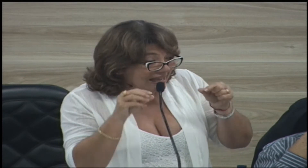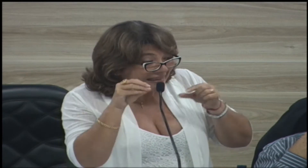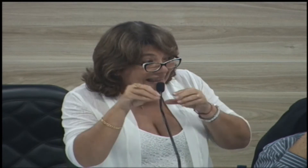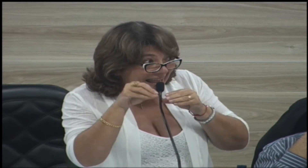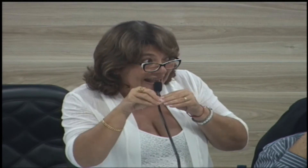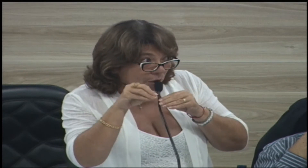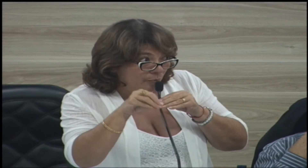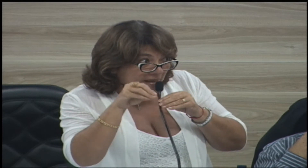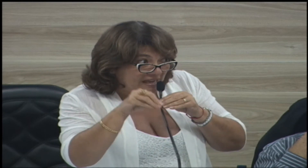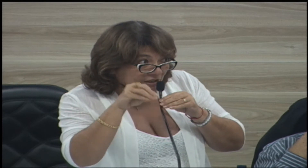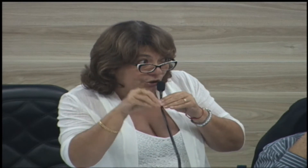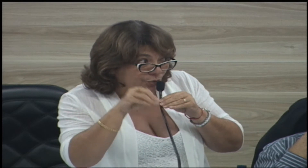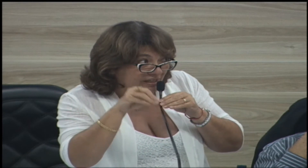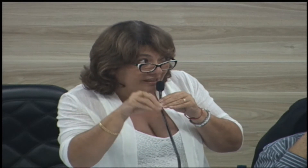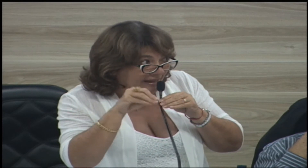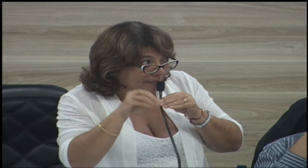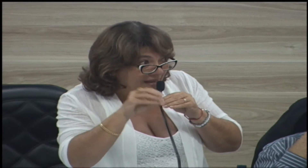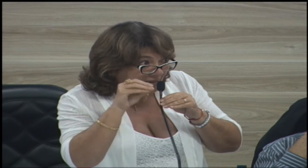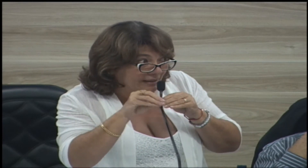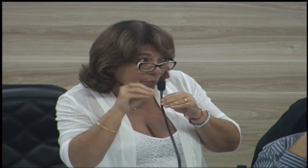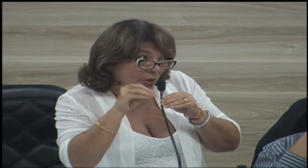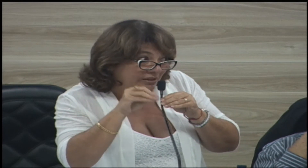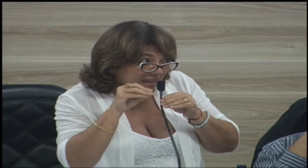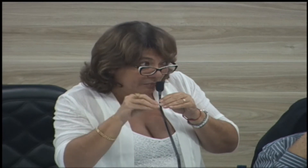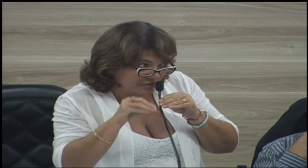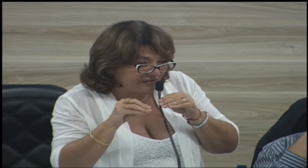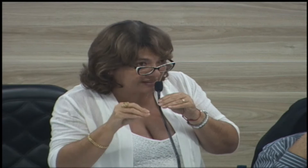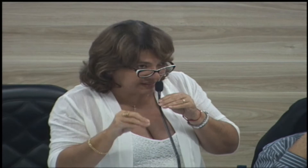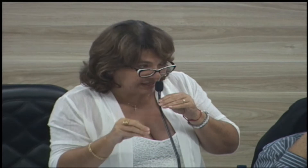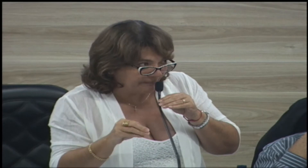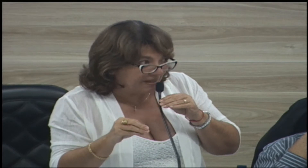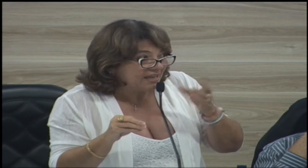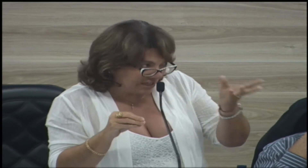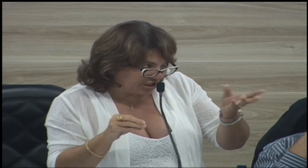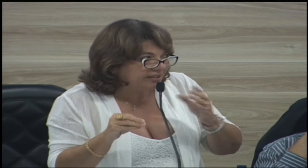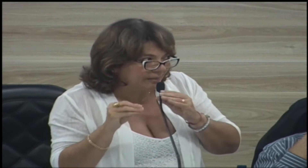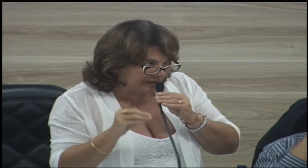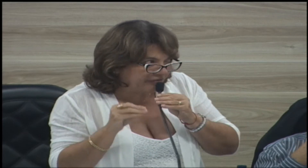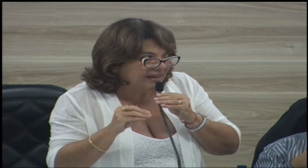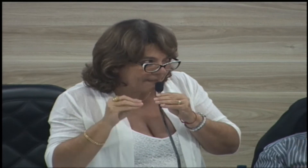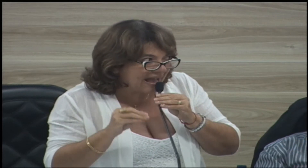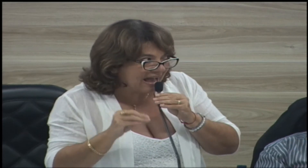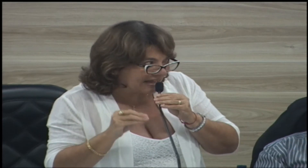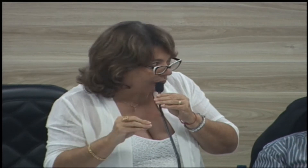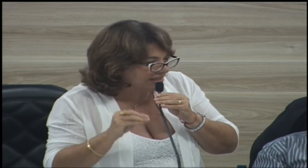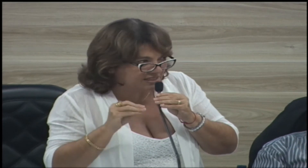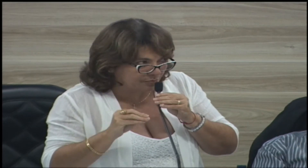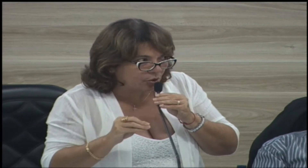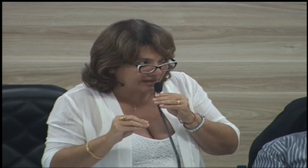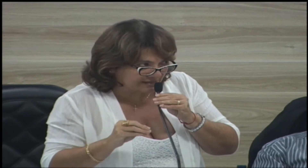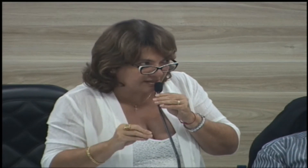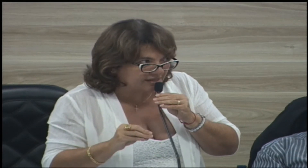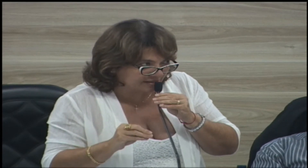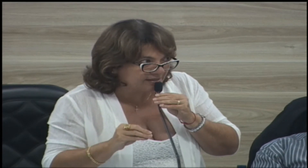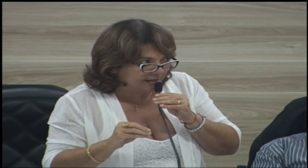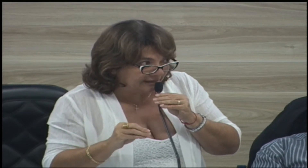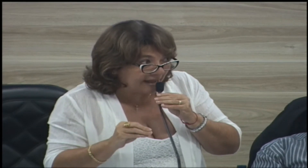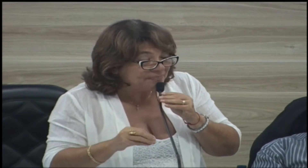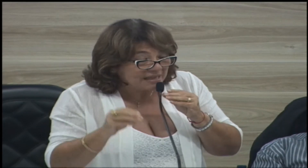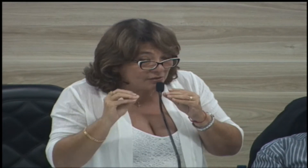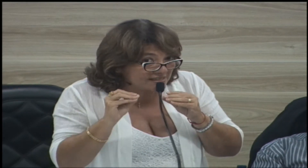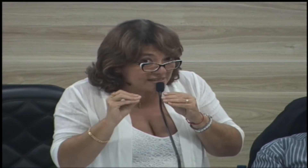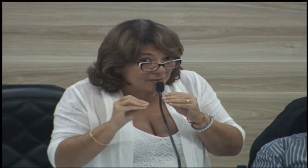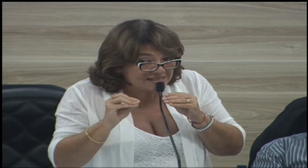vezes legalmente, juridicamente, não podemos fazer. E a gente também fica amarrado nessas burocracias,